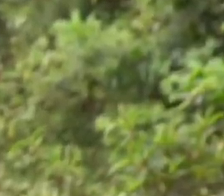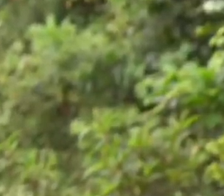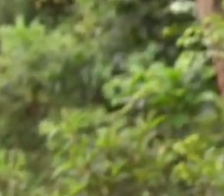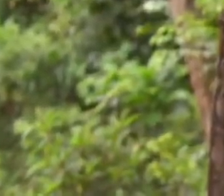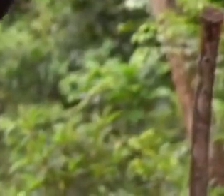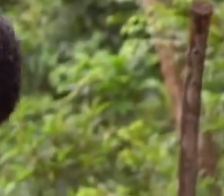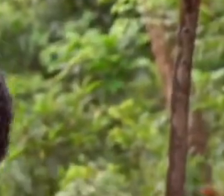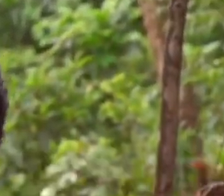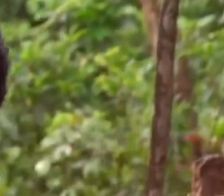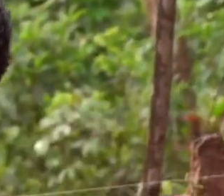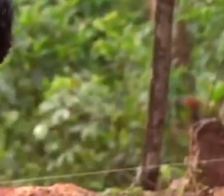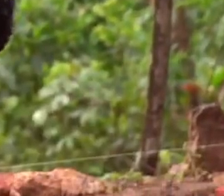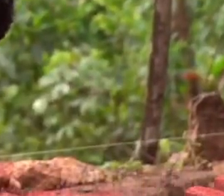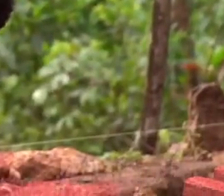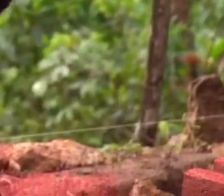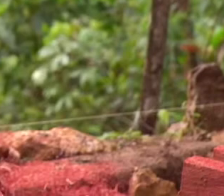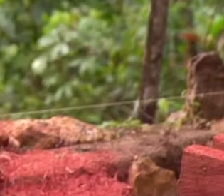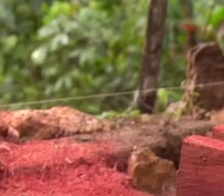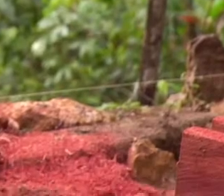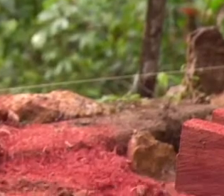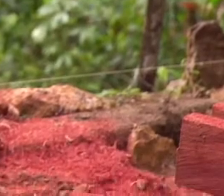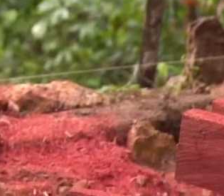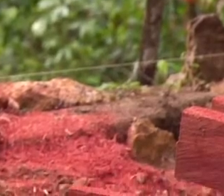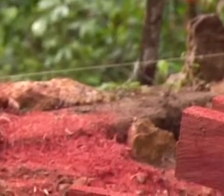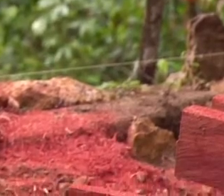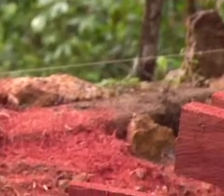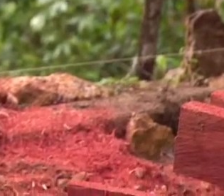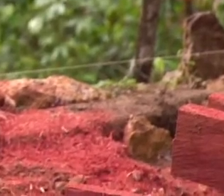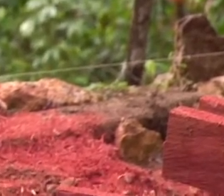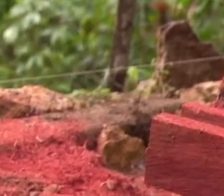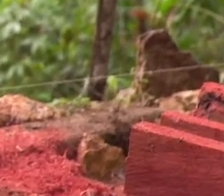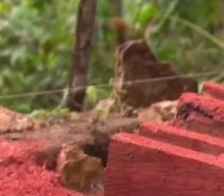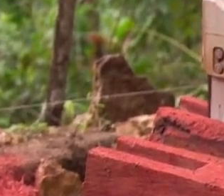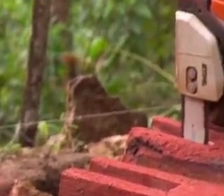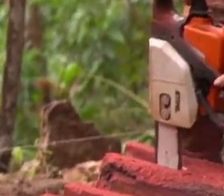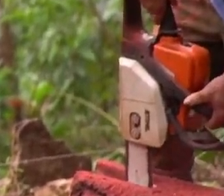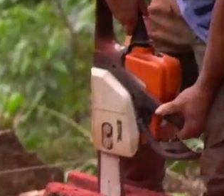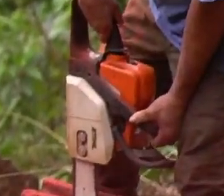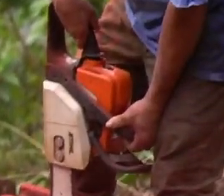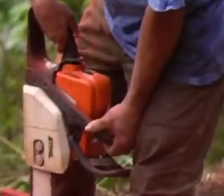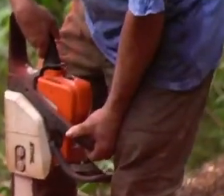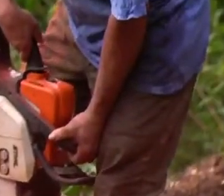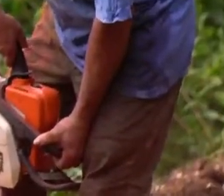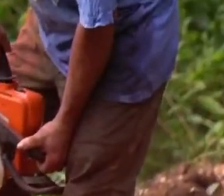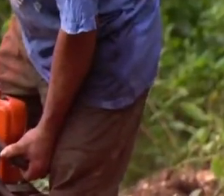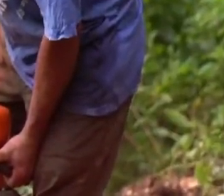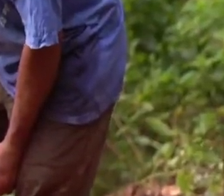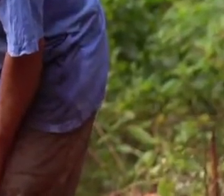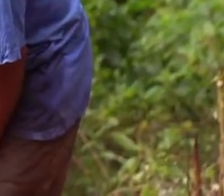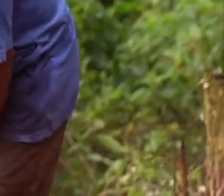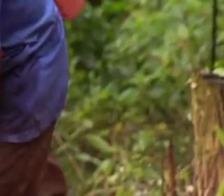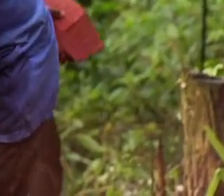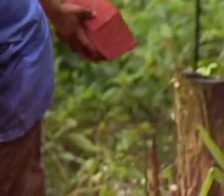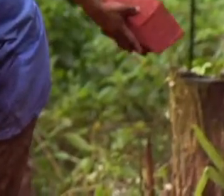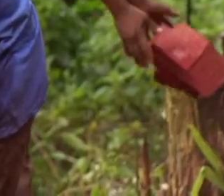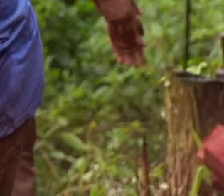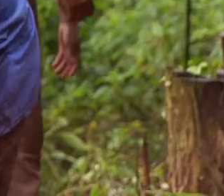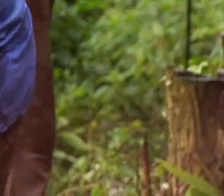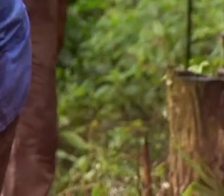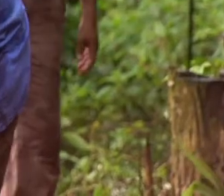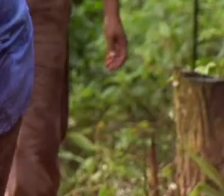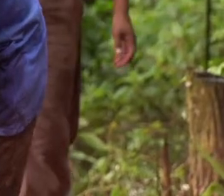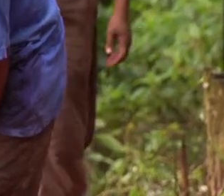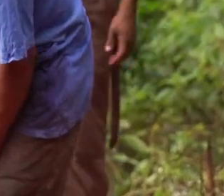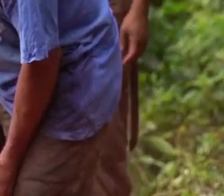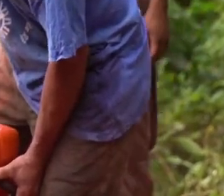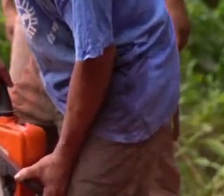Tá construindo uma casa tradicional mesmo. Então a gente não tá comprando madeira em lugar nenhum. É tudo madeira do mato. A